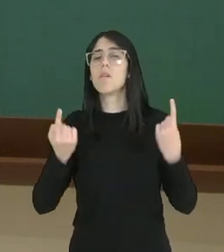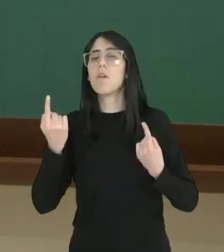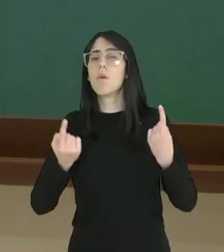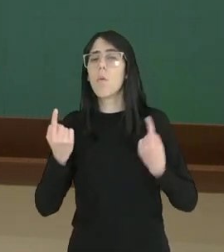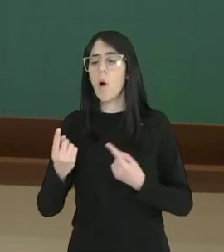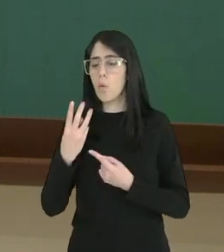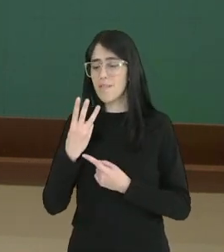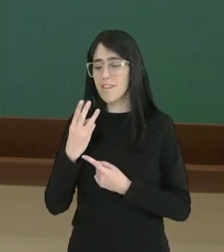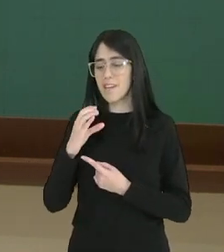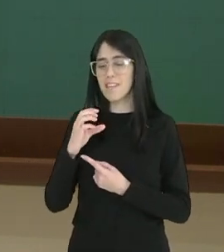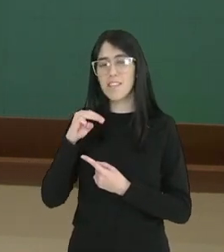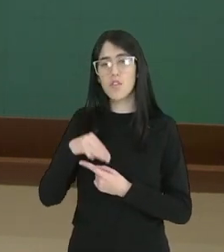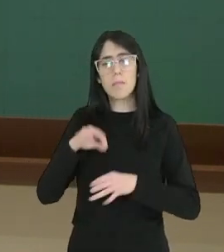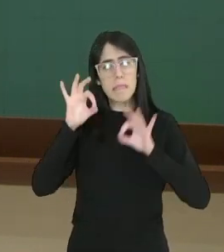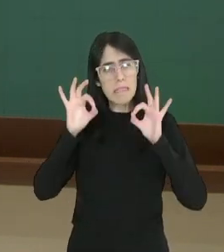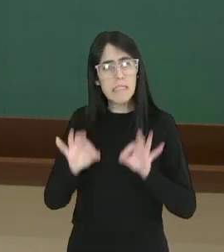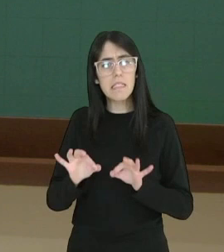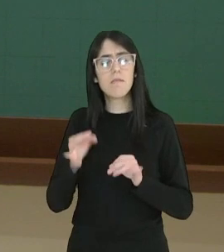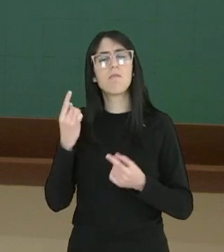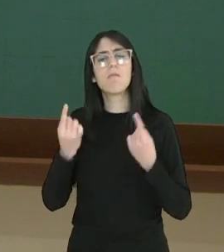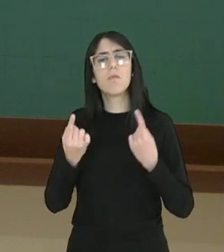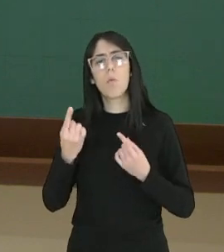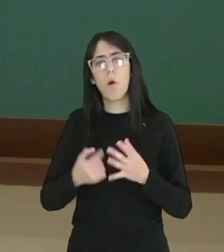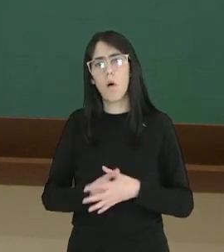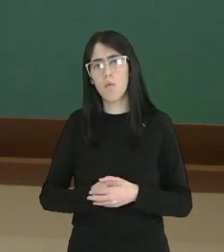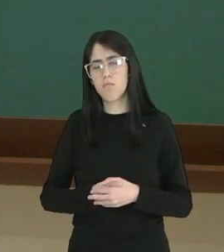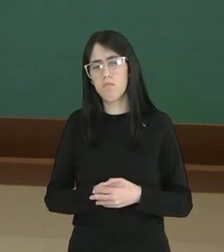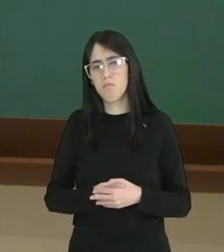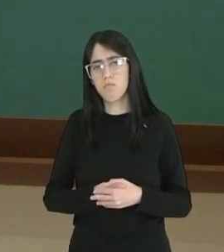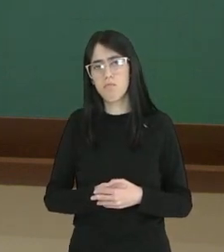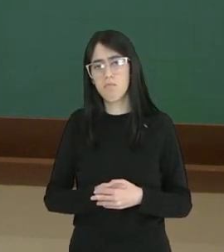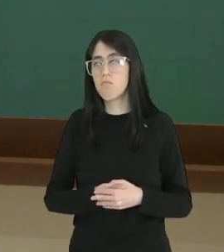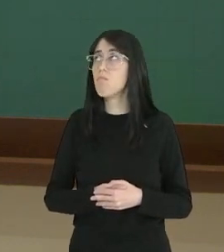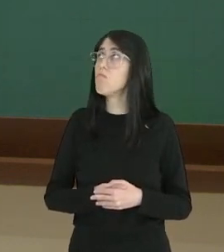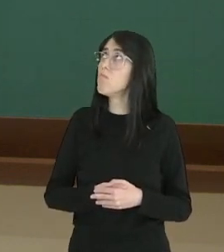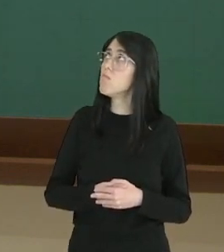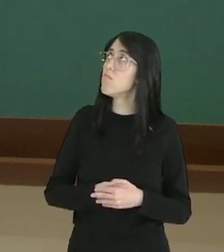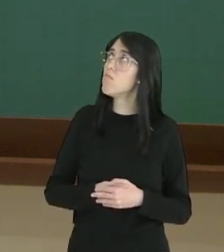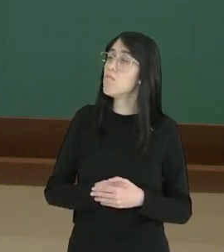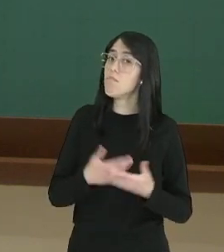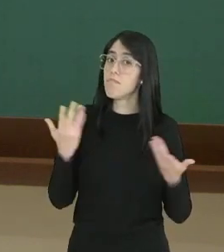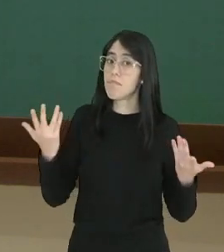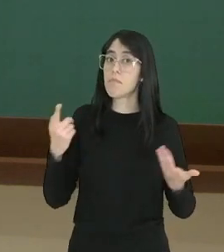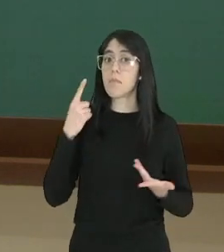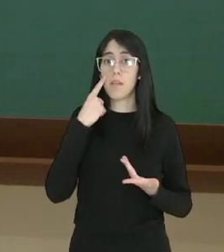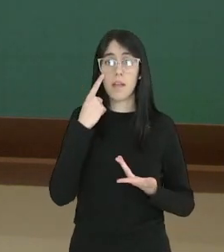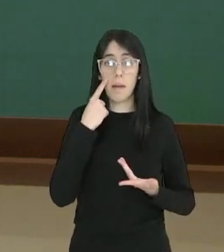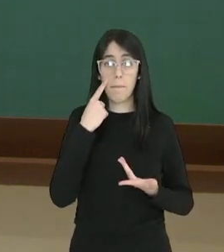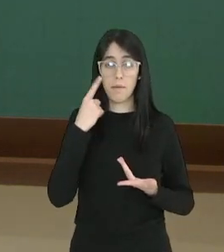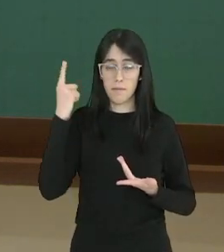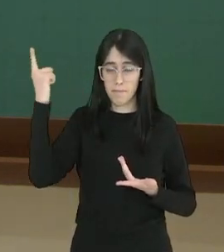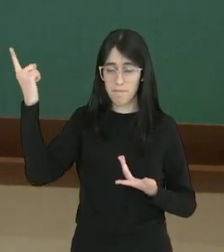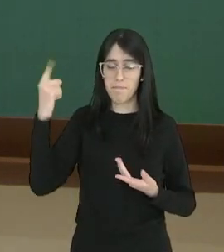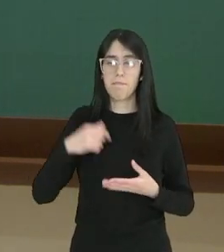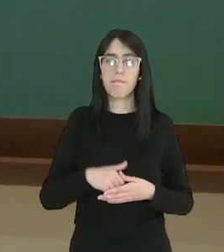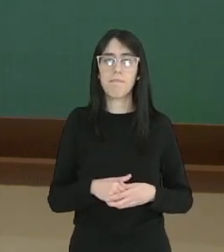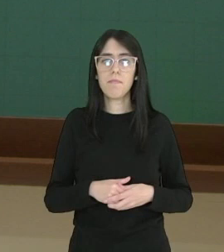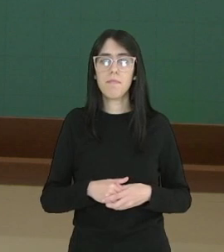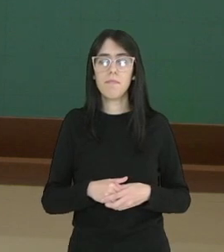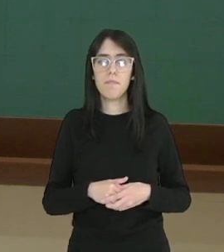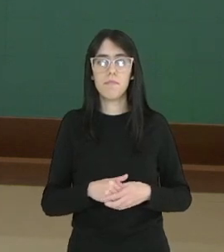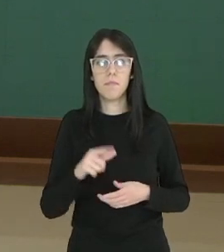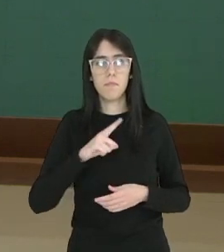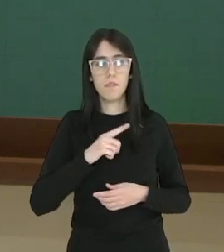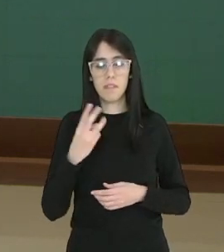distam exatamente 3 centímetros? Então, vamos pensar aqui, ó.